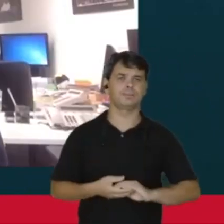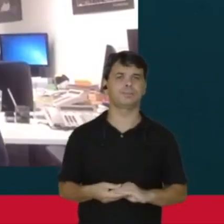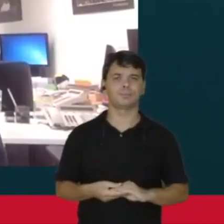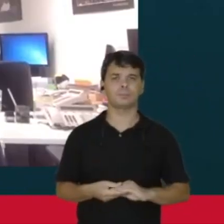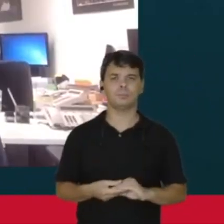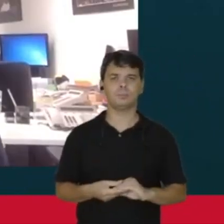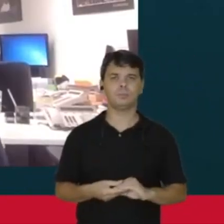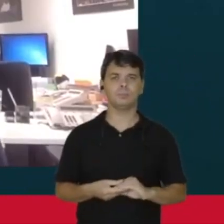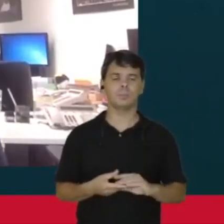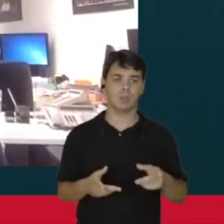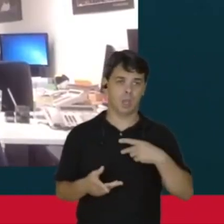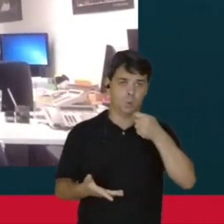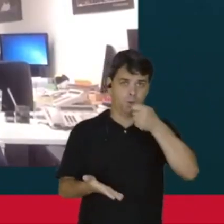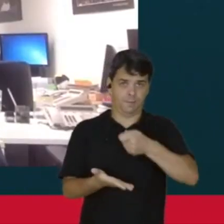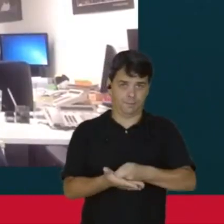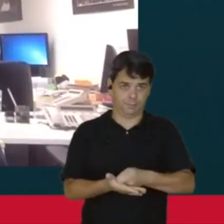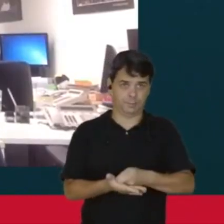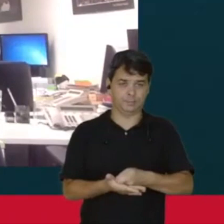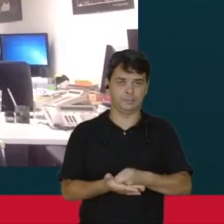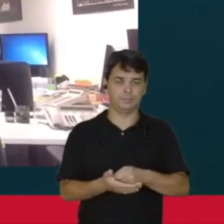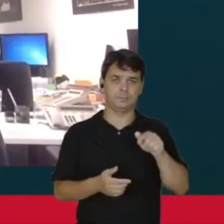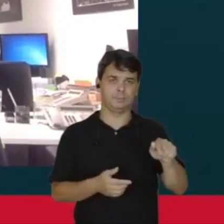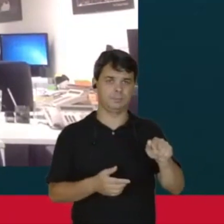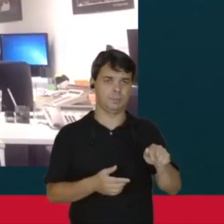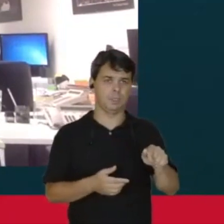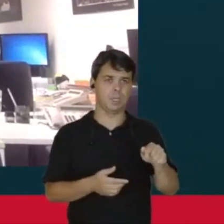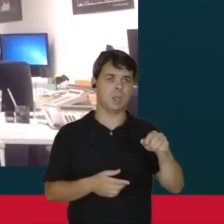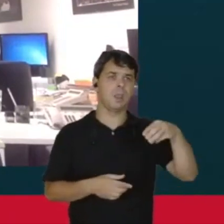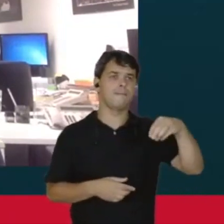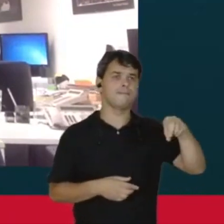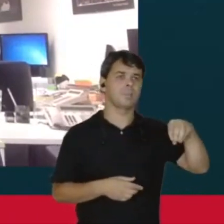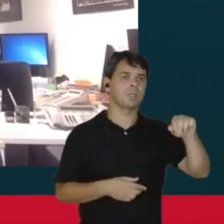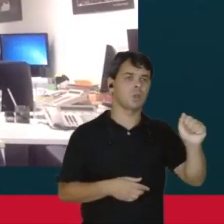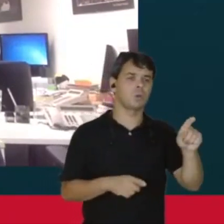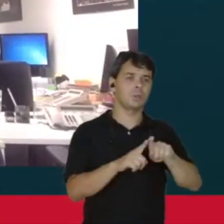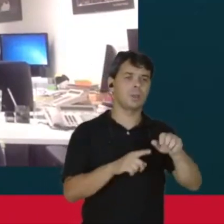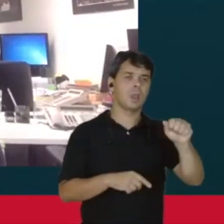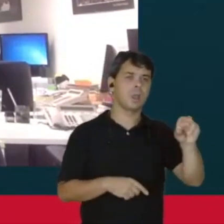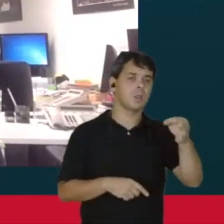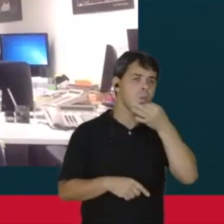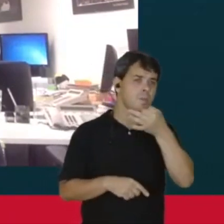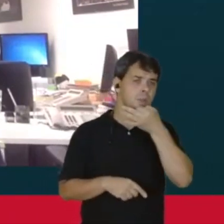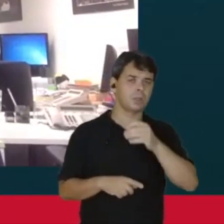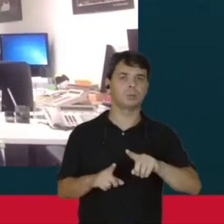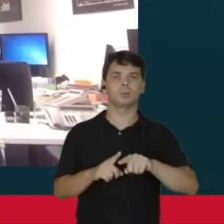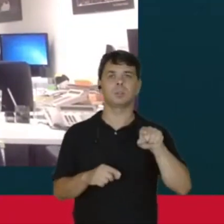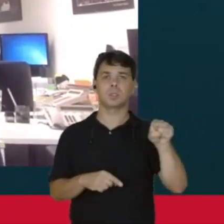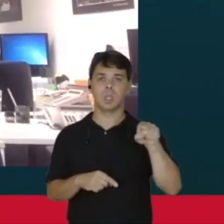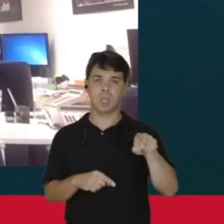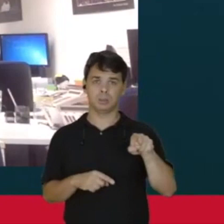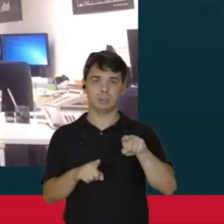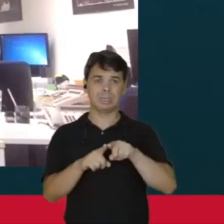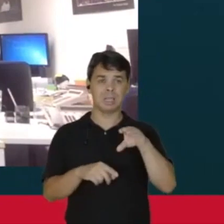Eu afirmei várias vezes aqui, o ministro Chioro, a doutora Ana também tem falado que esta talvez seja